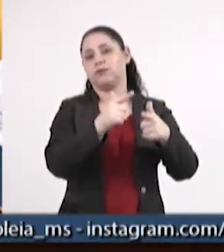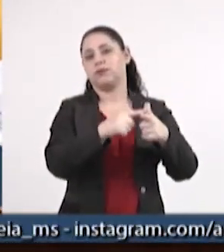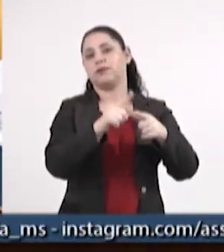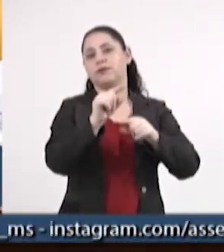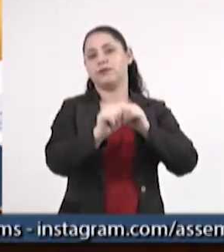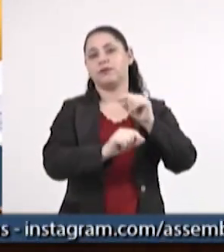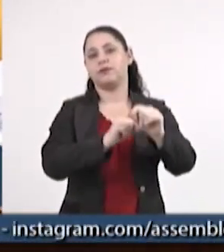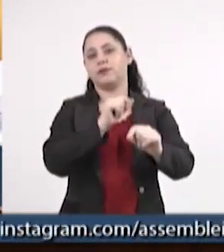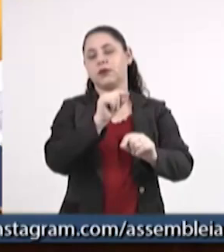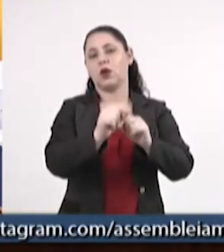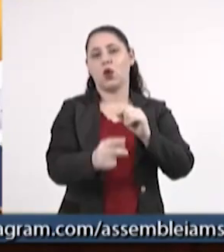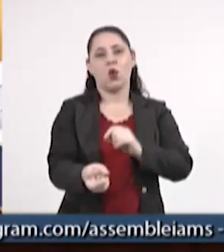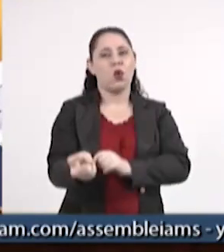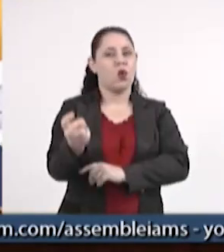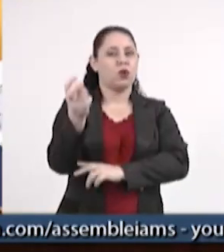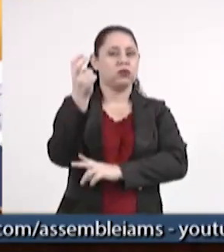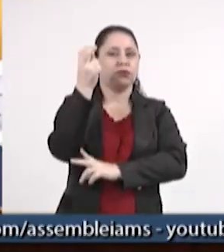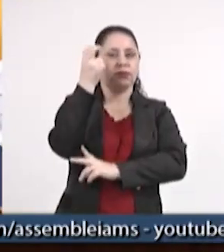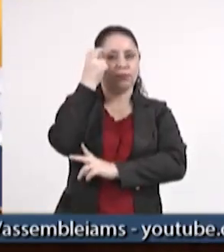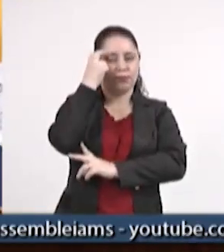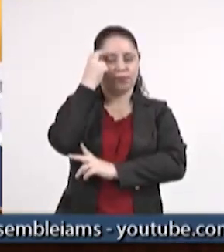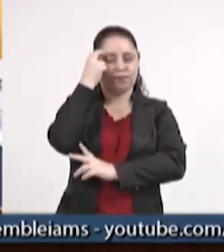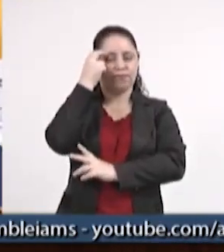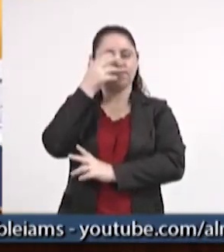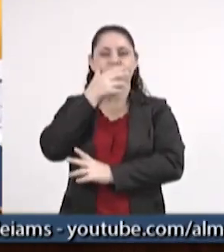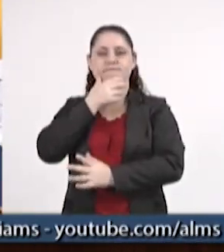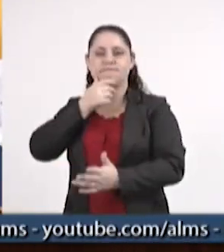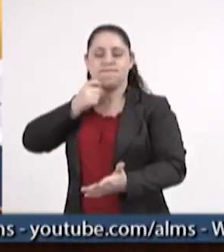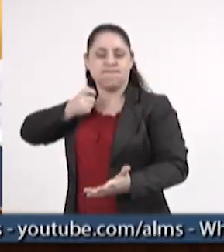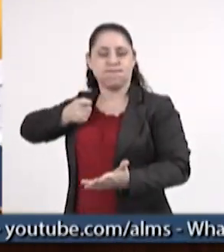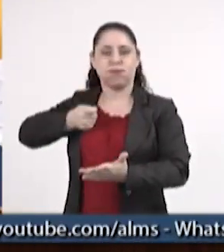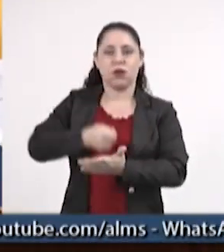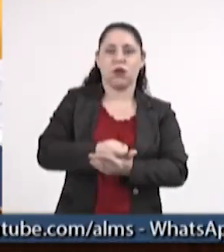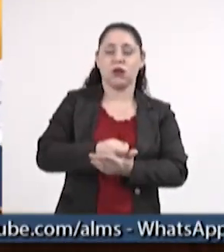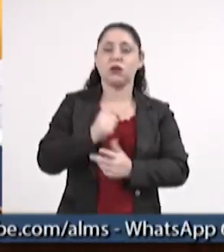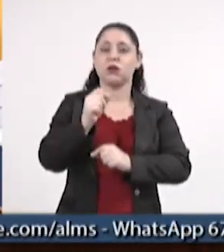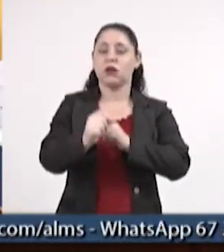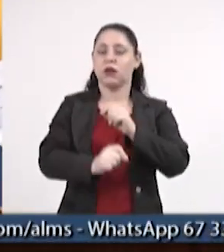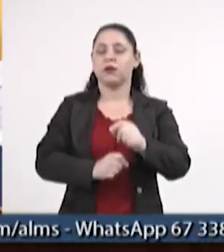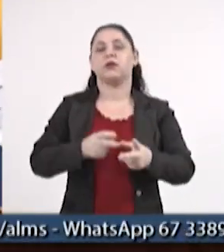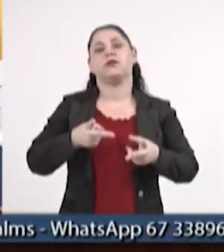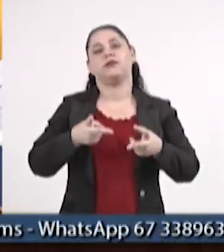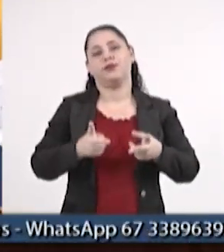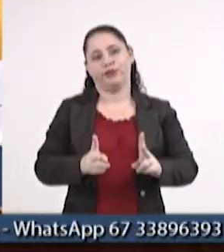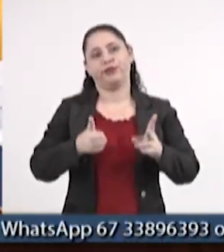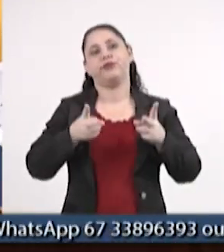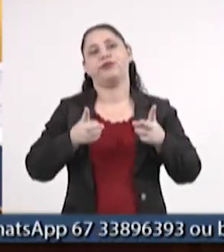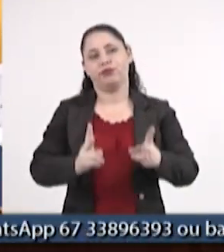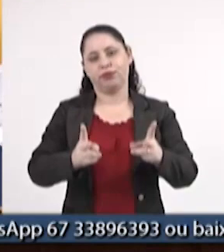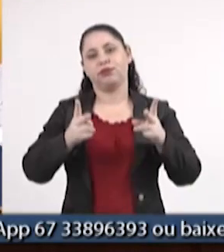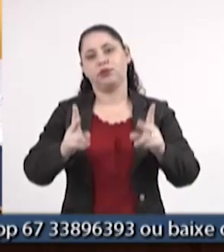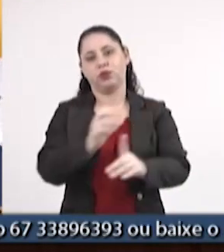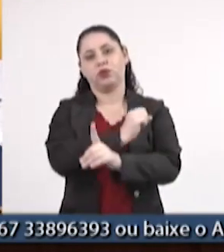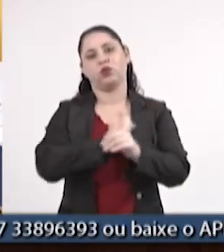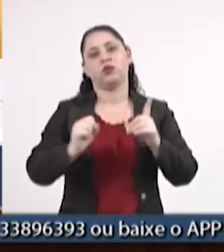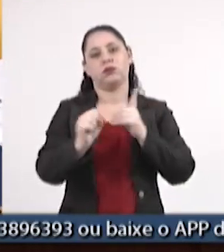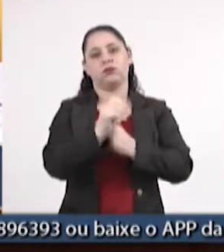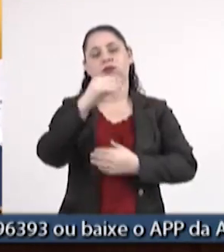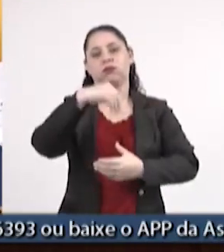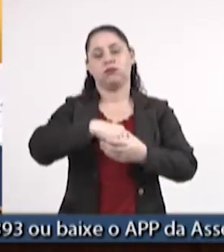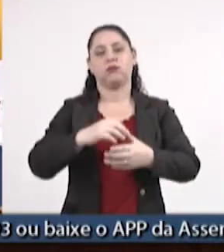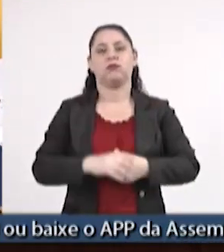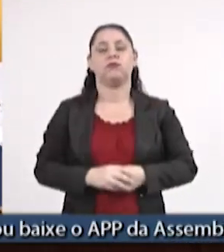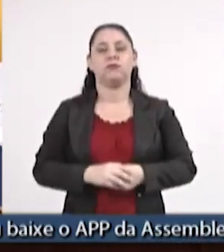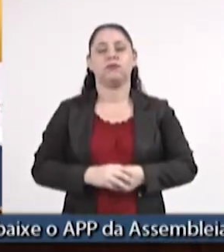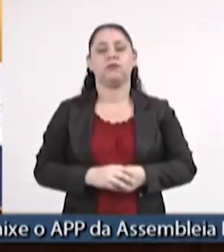que é a cultura machista que ainda persiste, né, perdura na nossa sociedade. E